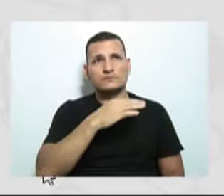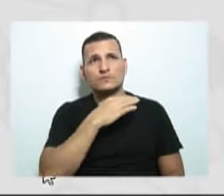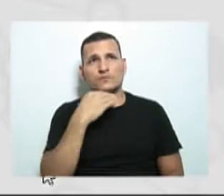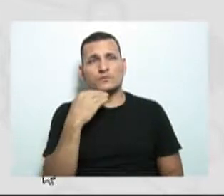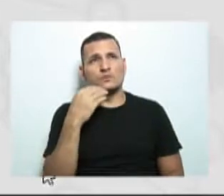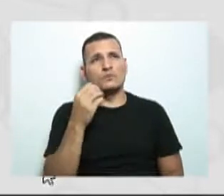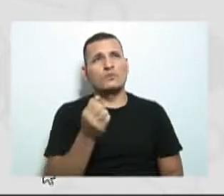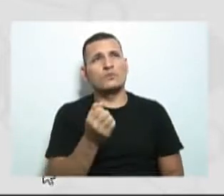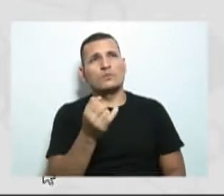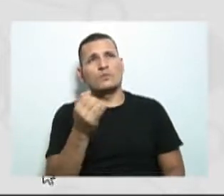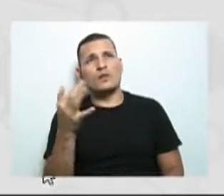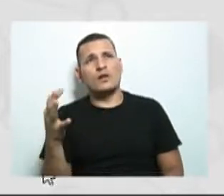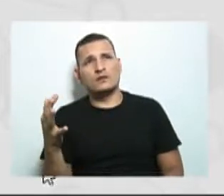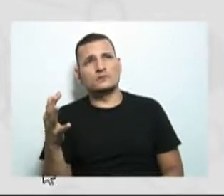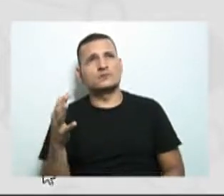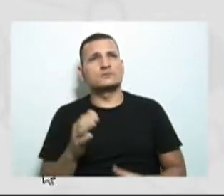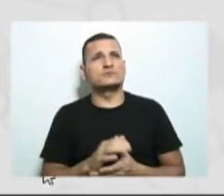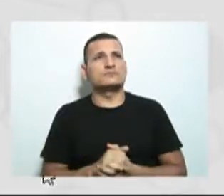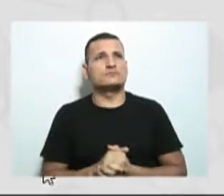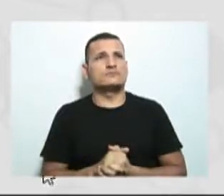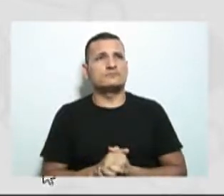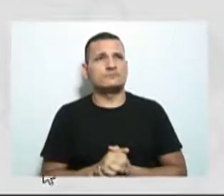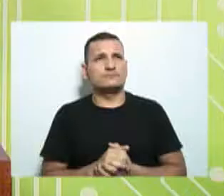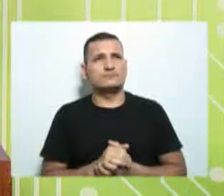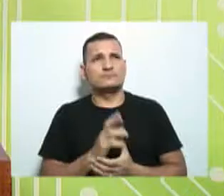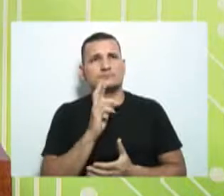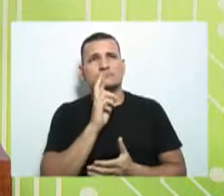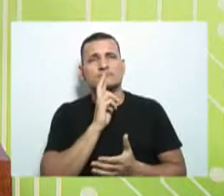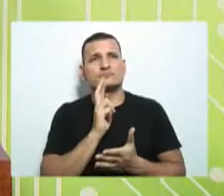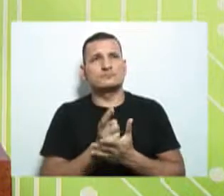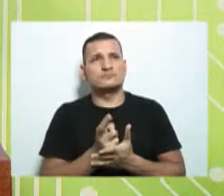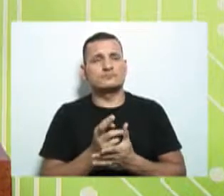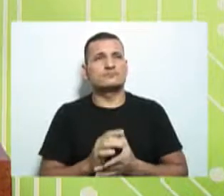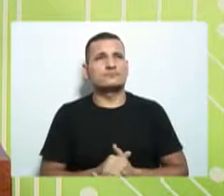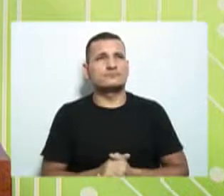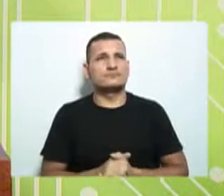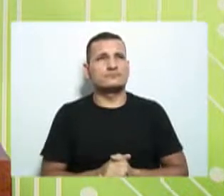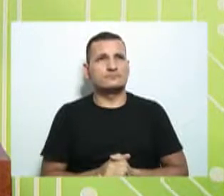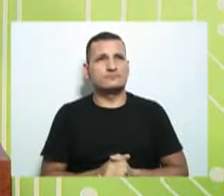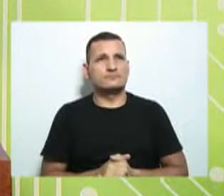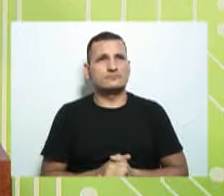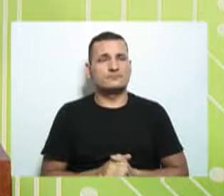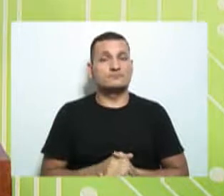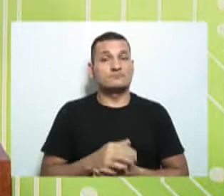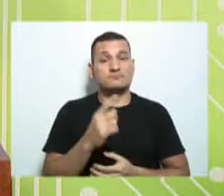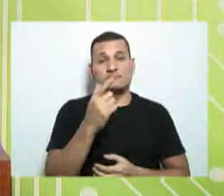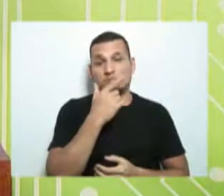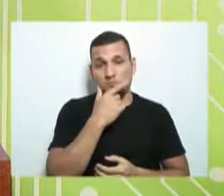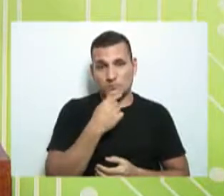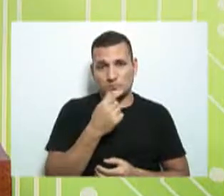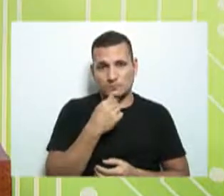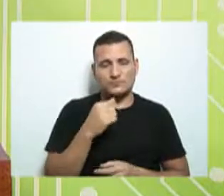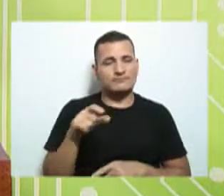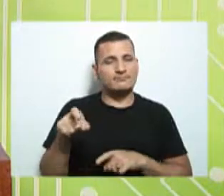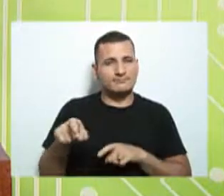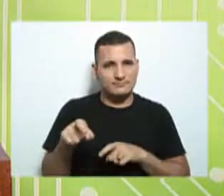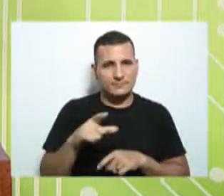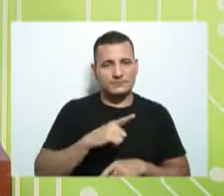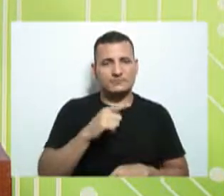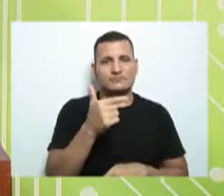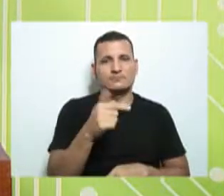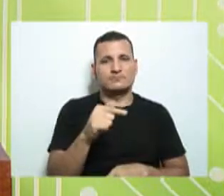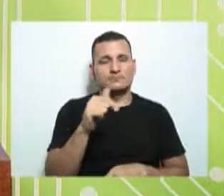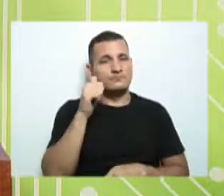Nenhuma, professor. Todas morreram. Para com isso, tá dizendo ali, o próprio enunciado já está dizendo. Um fazendeiro tinha 17 vacas,